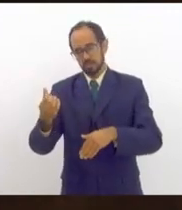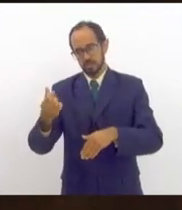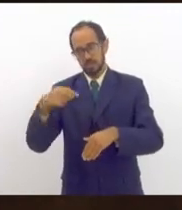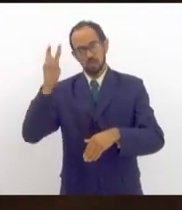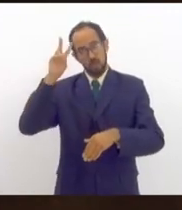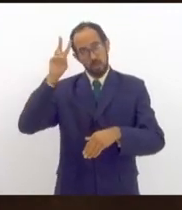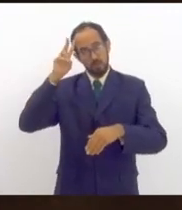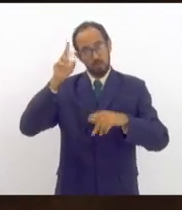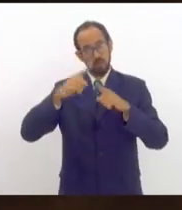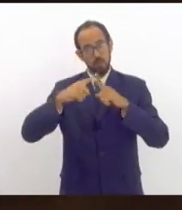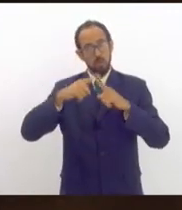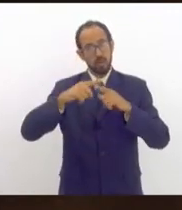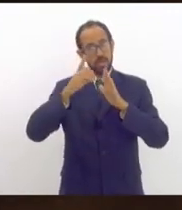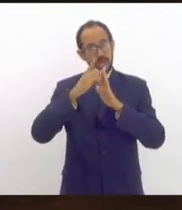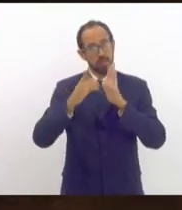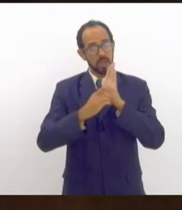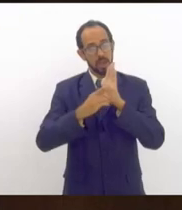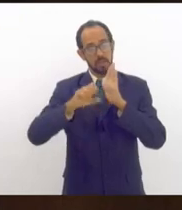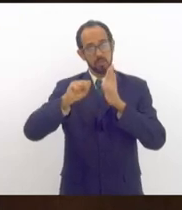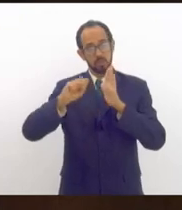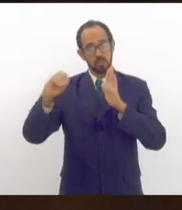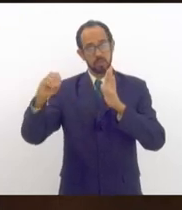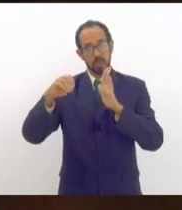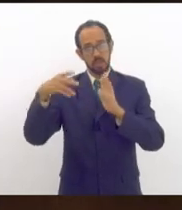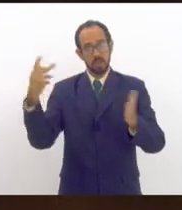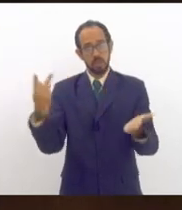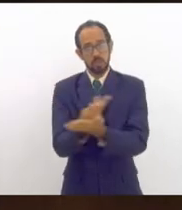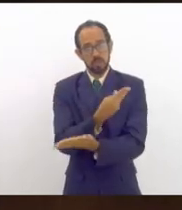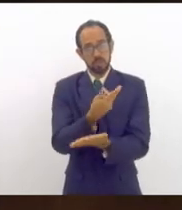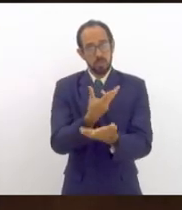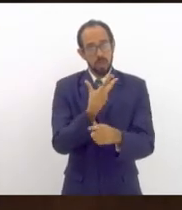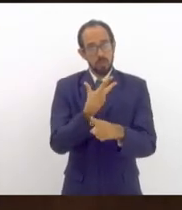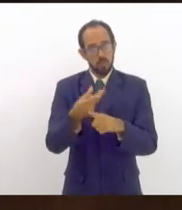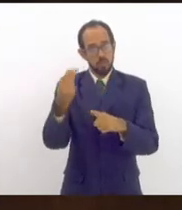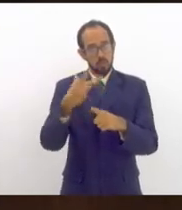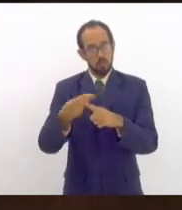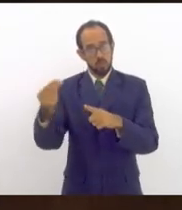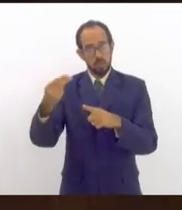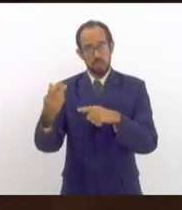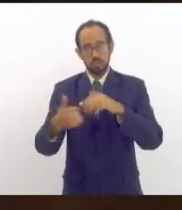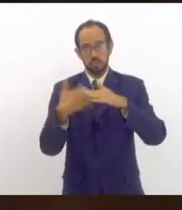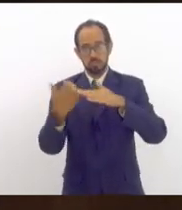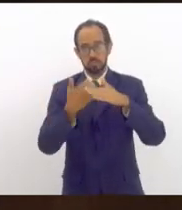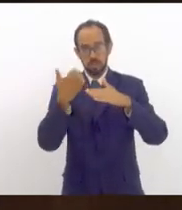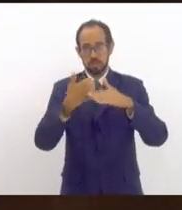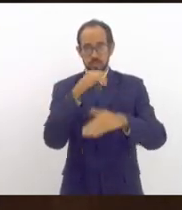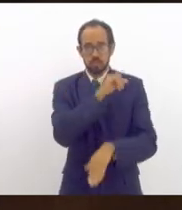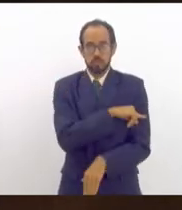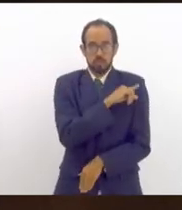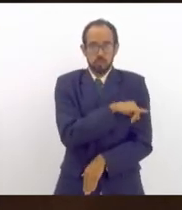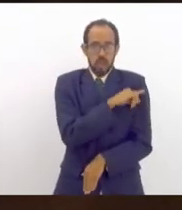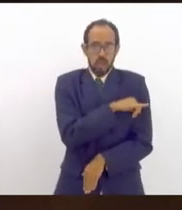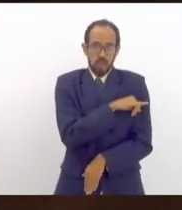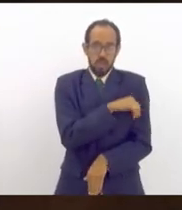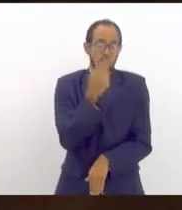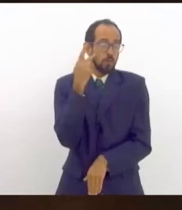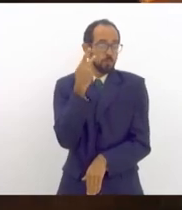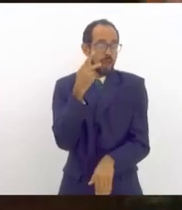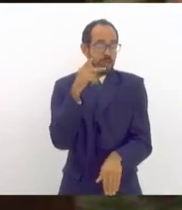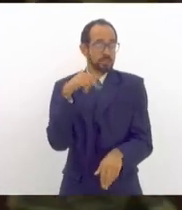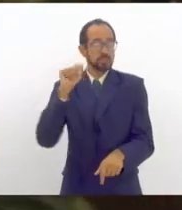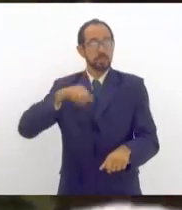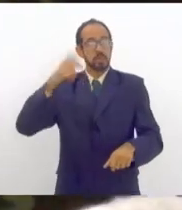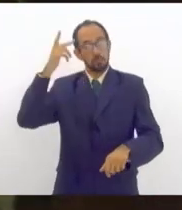de 80 a gente precisa lembrar que houve uma fuga de empresas muito grande do estado do Rio de Janeiro especialmente para São Paulo justamente